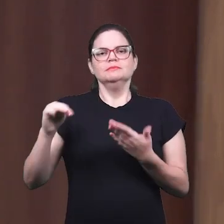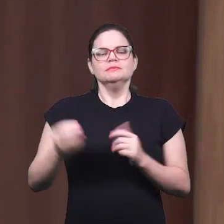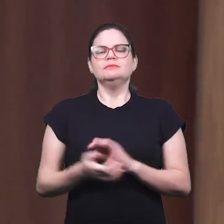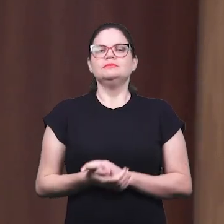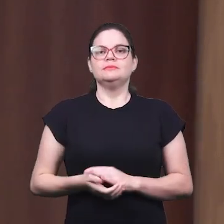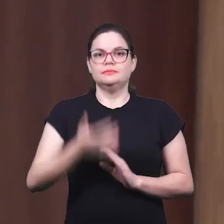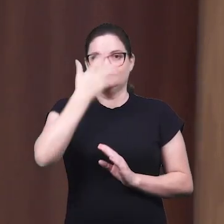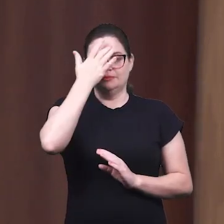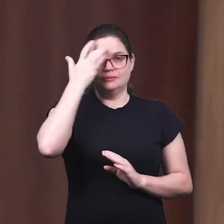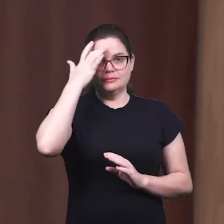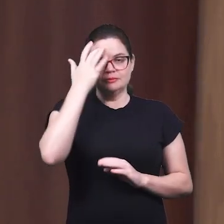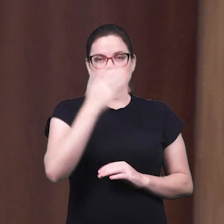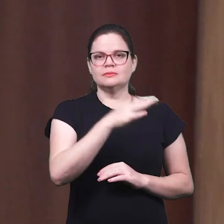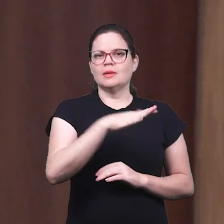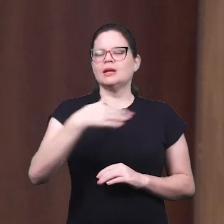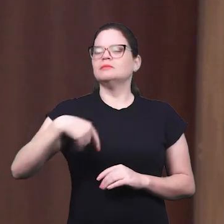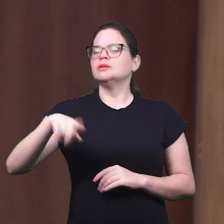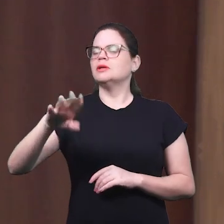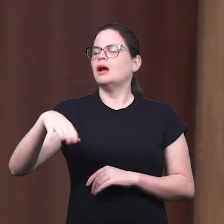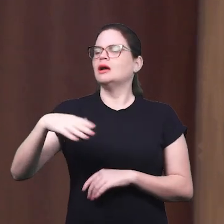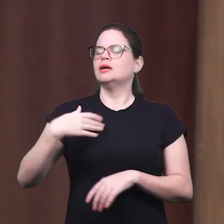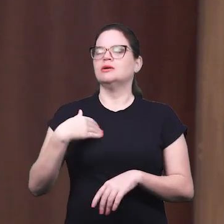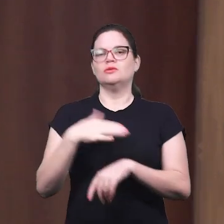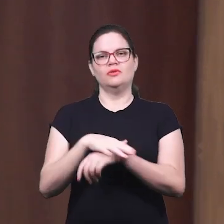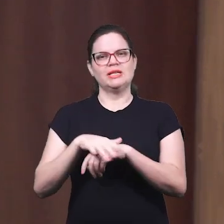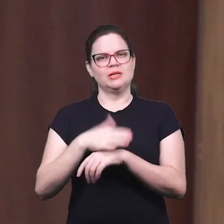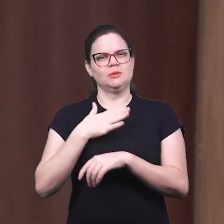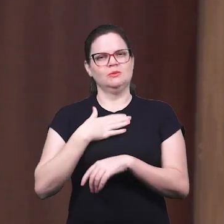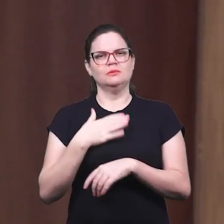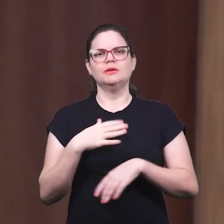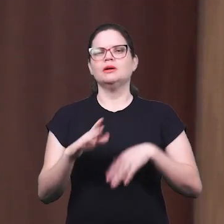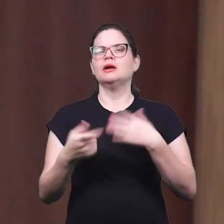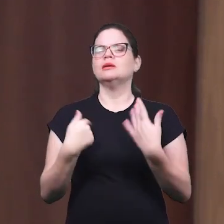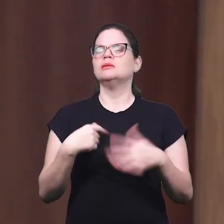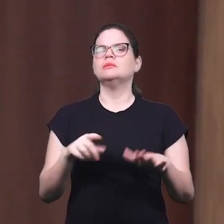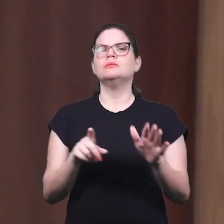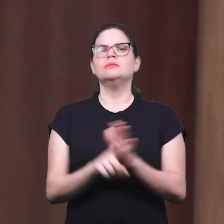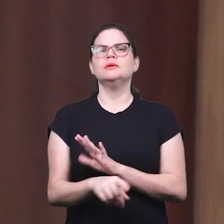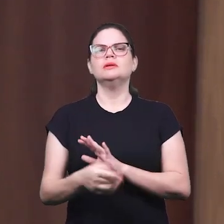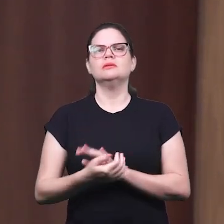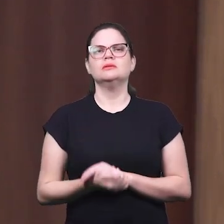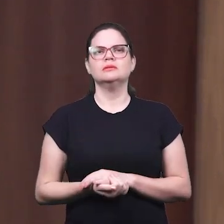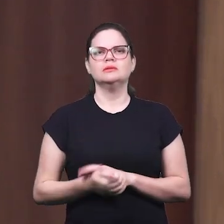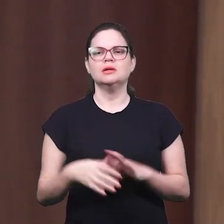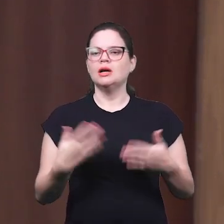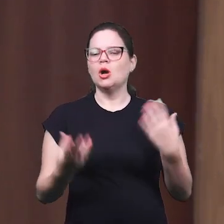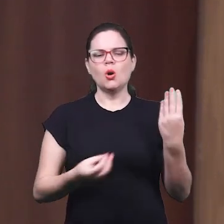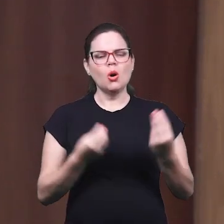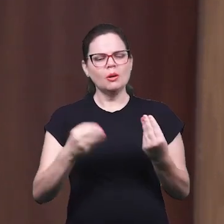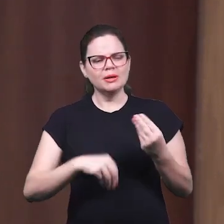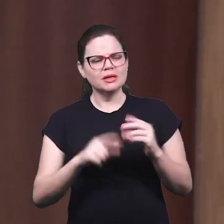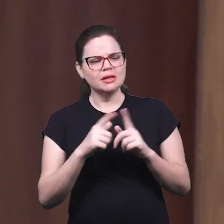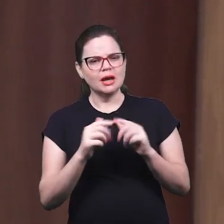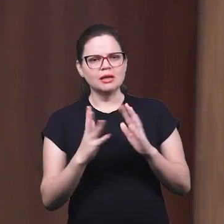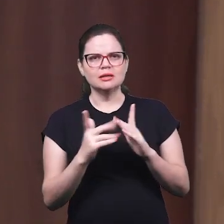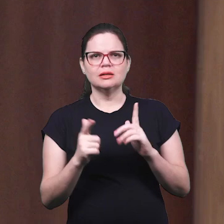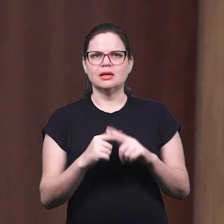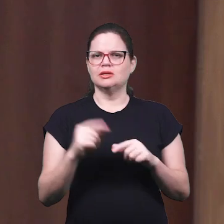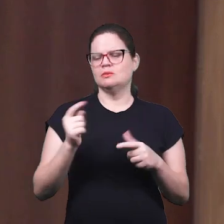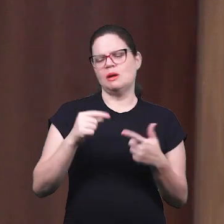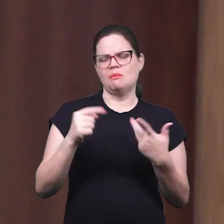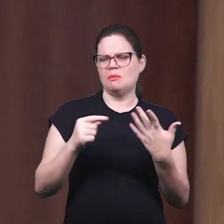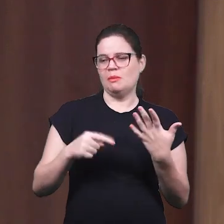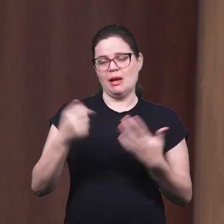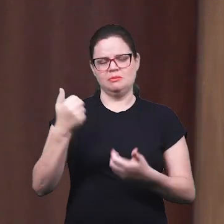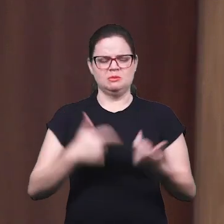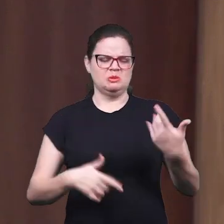na saída, eu perguntei a ele, como é a igreja? Ele me contou, a igreja é